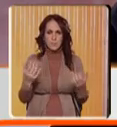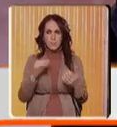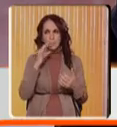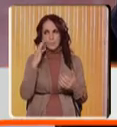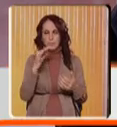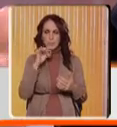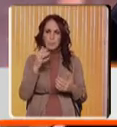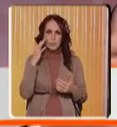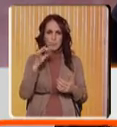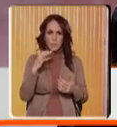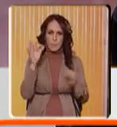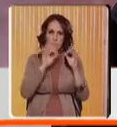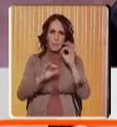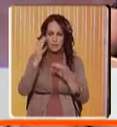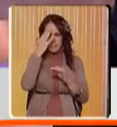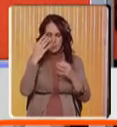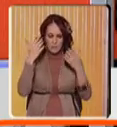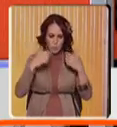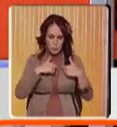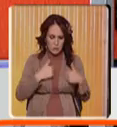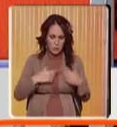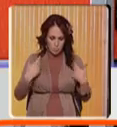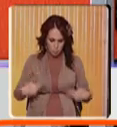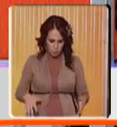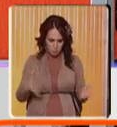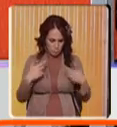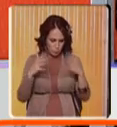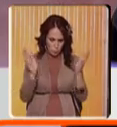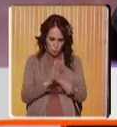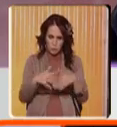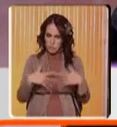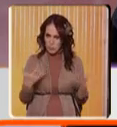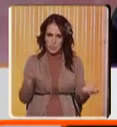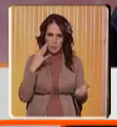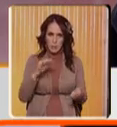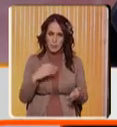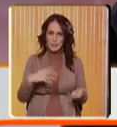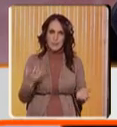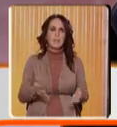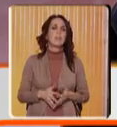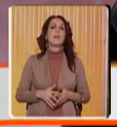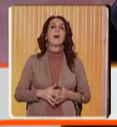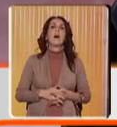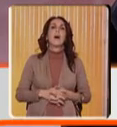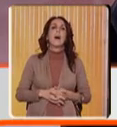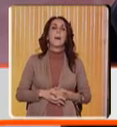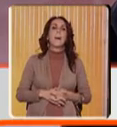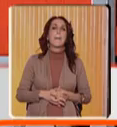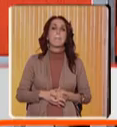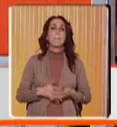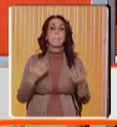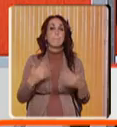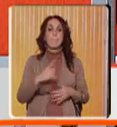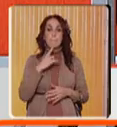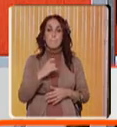morte natural das células, mas morres da cabeça, morres do coração, morres dos lábios, morres da pele, morrem todos. É uma tristeza. É uma tristeza. Mas